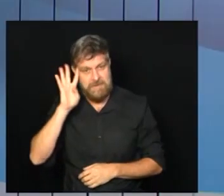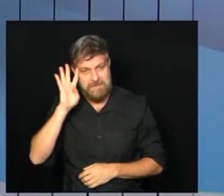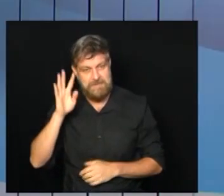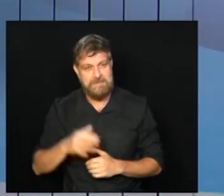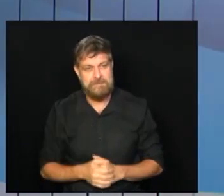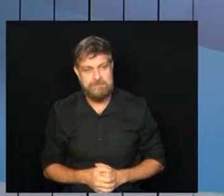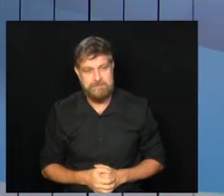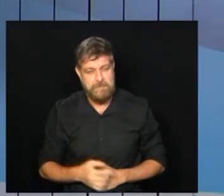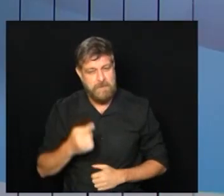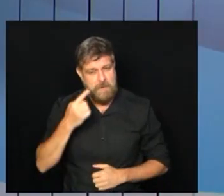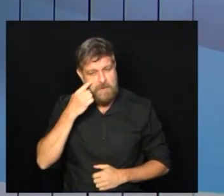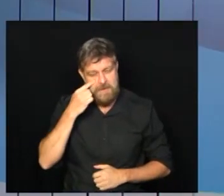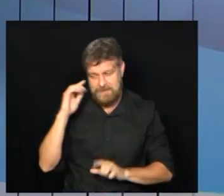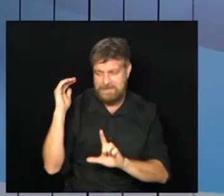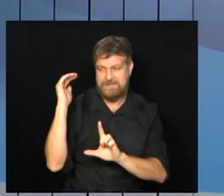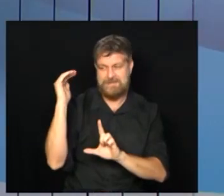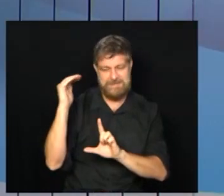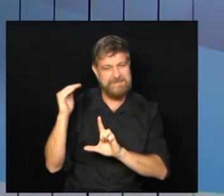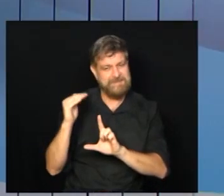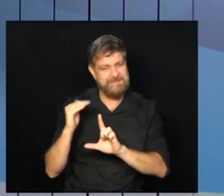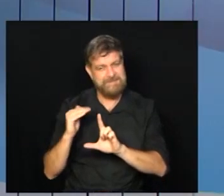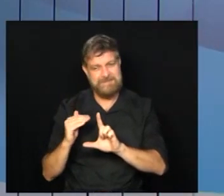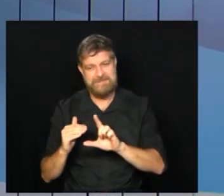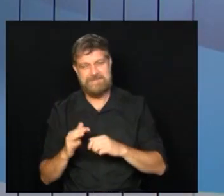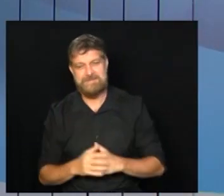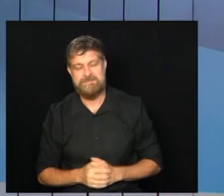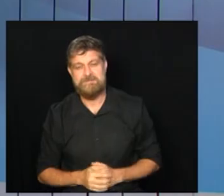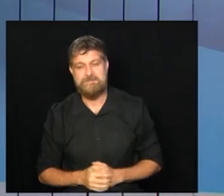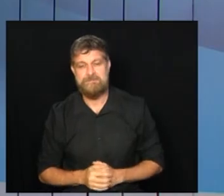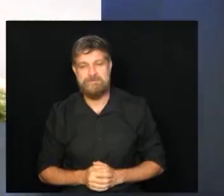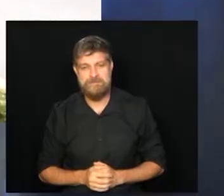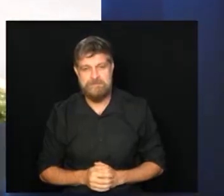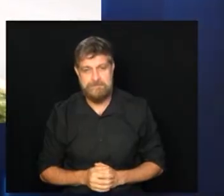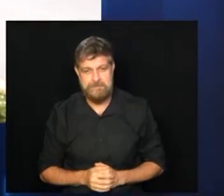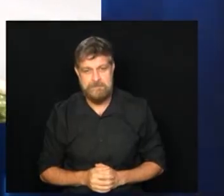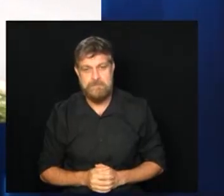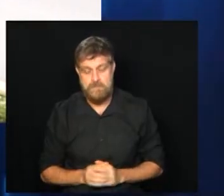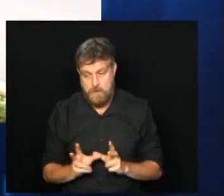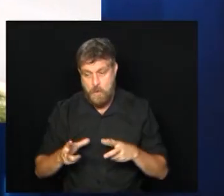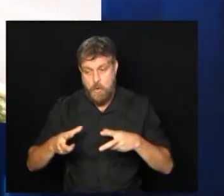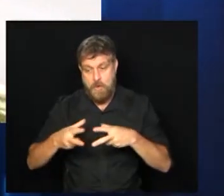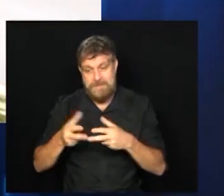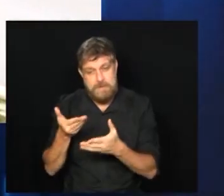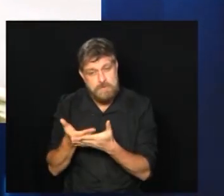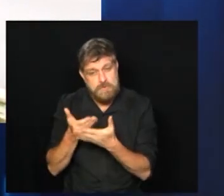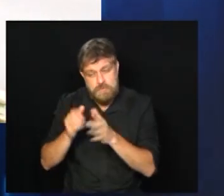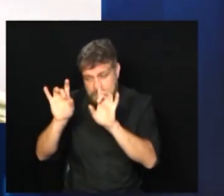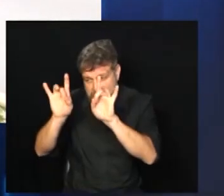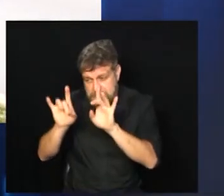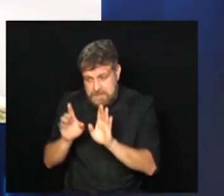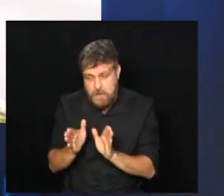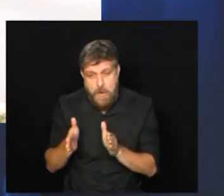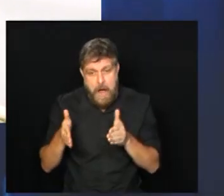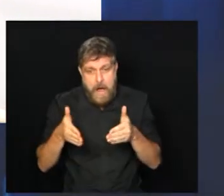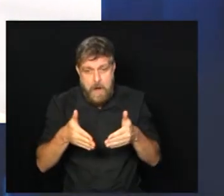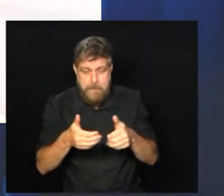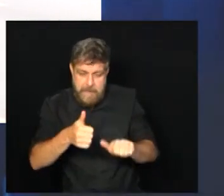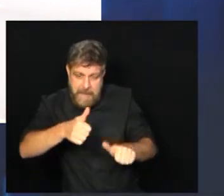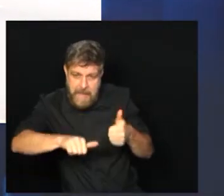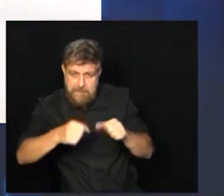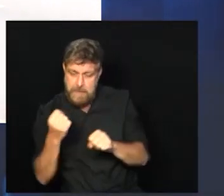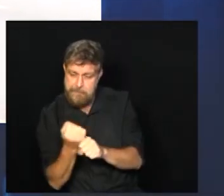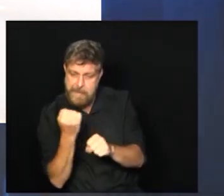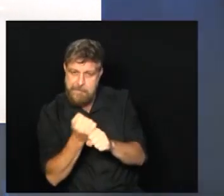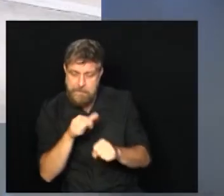quarta-feira. Confira agora os destaques de hoje. Comissão Especial de Estudos que acompanha e fiscaliza o término